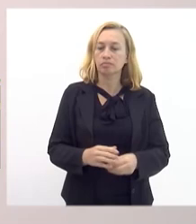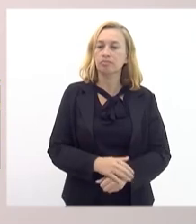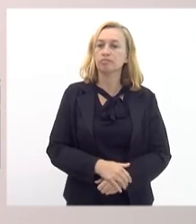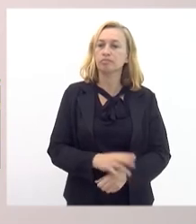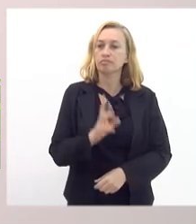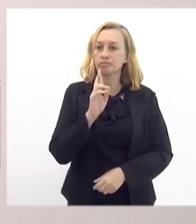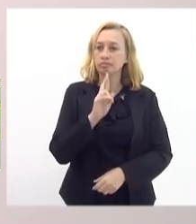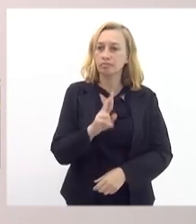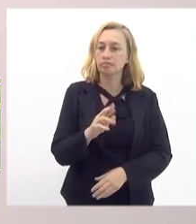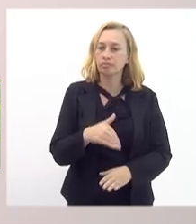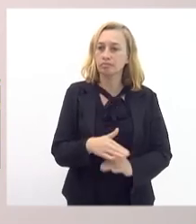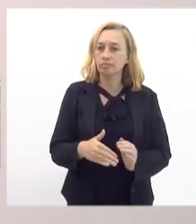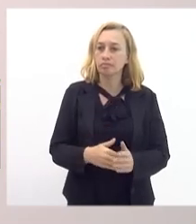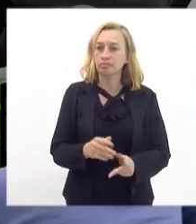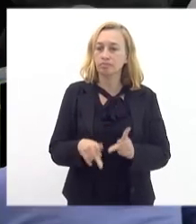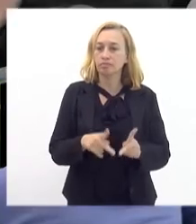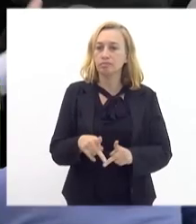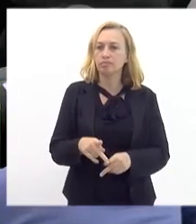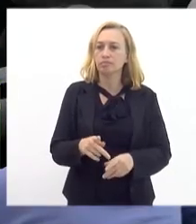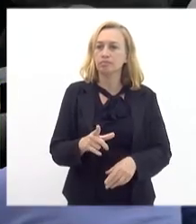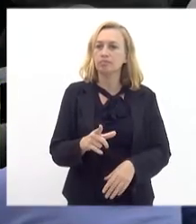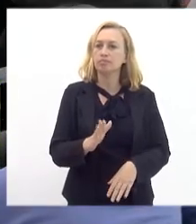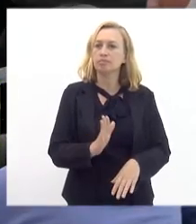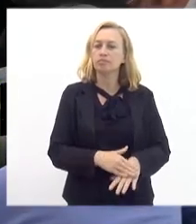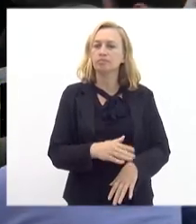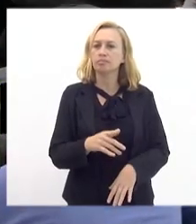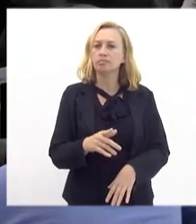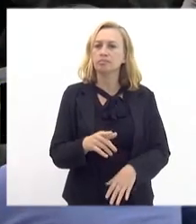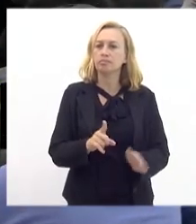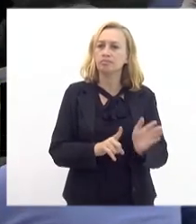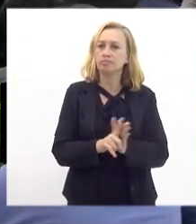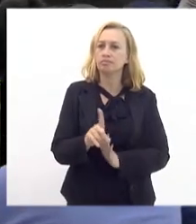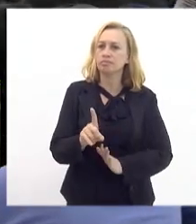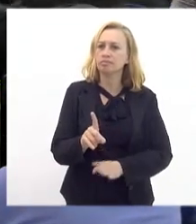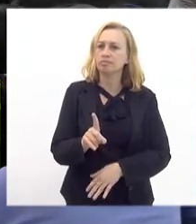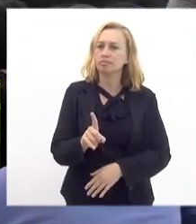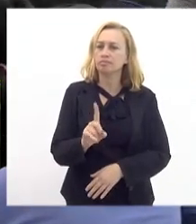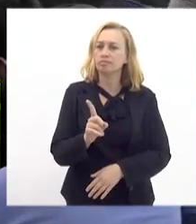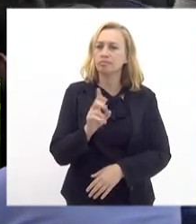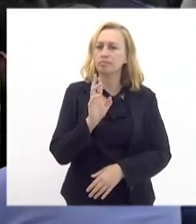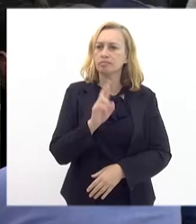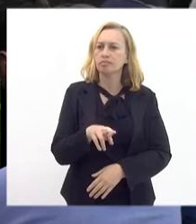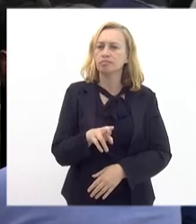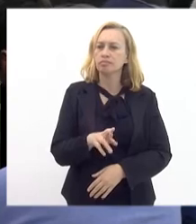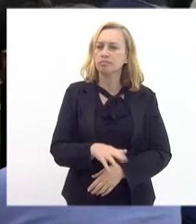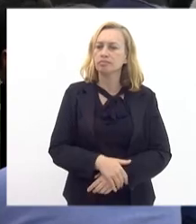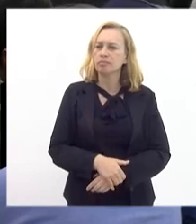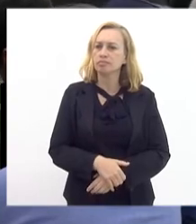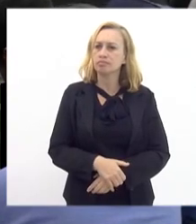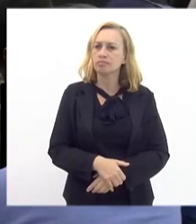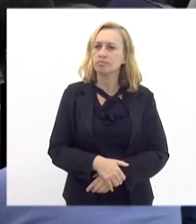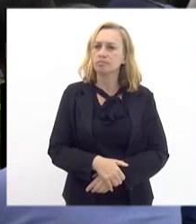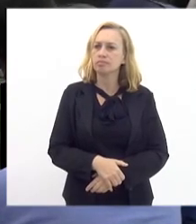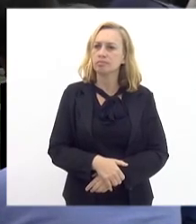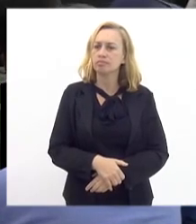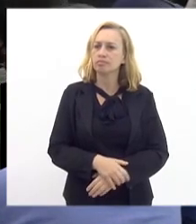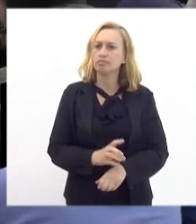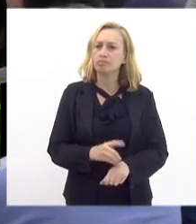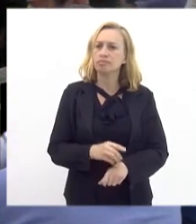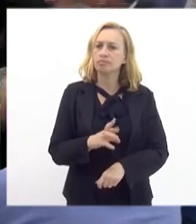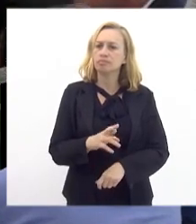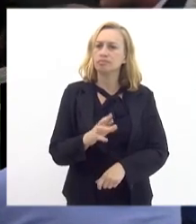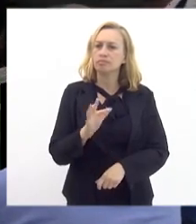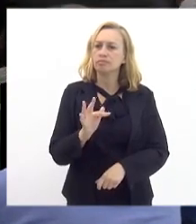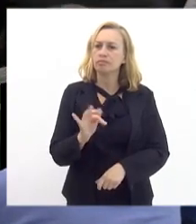gente poder ter mais alguma pergunta dos Paus em responder ou é Rua Doutor